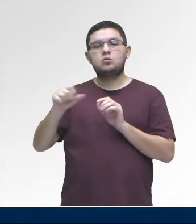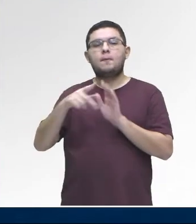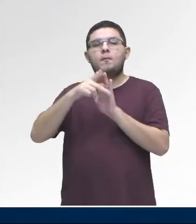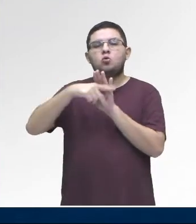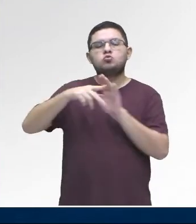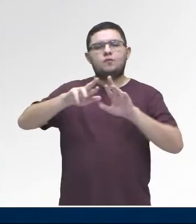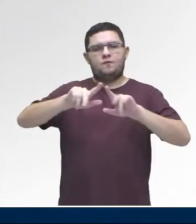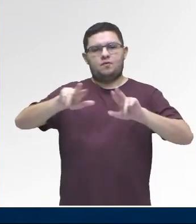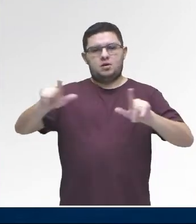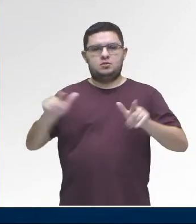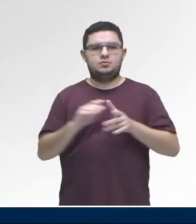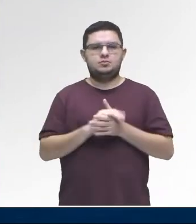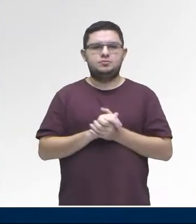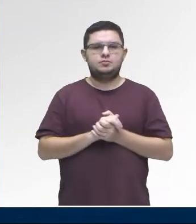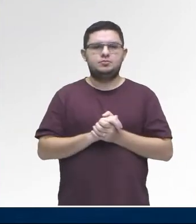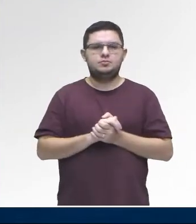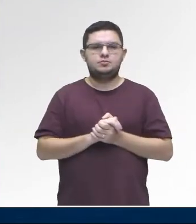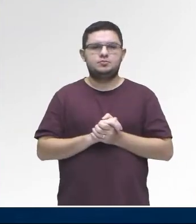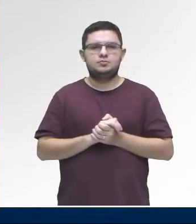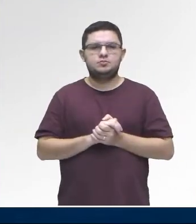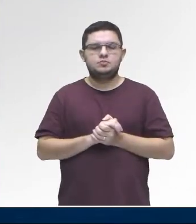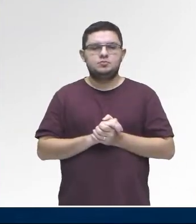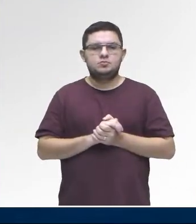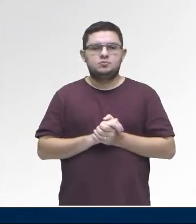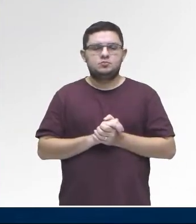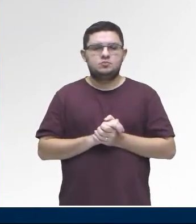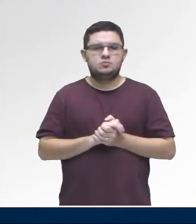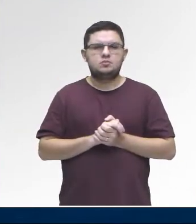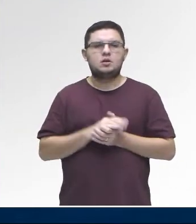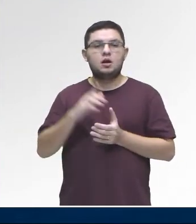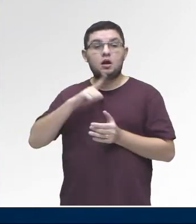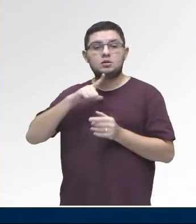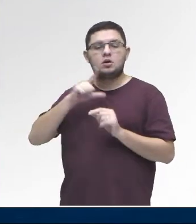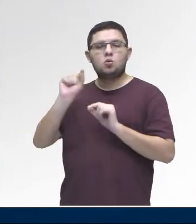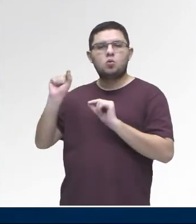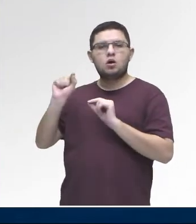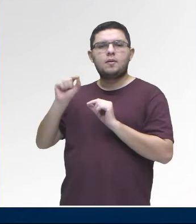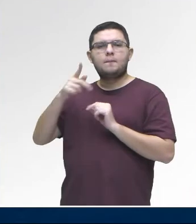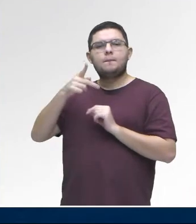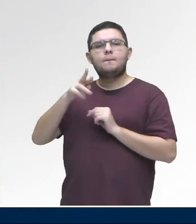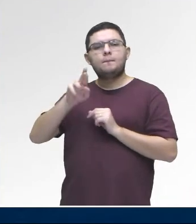e aqui são os reagentes.